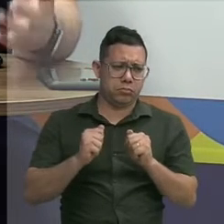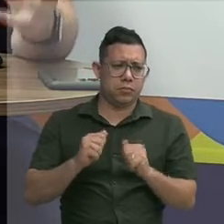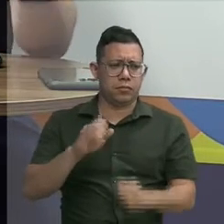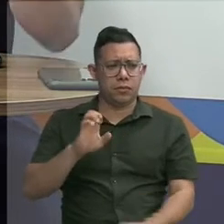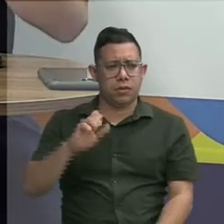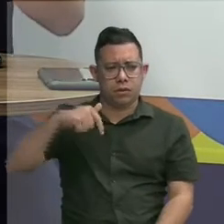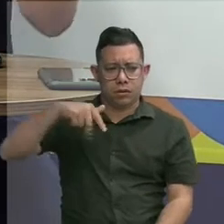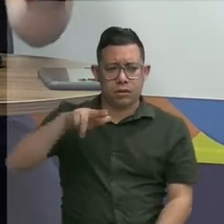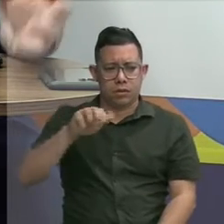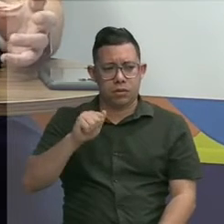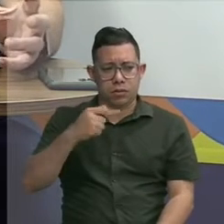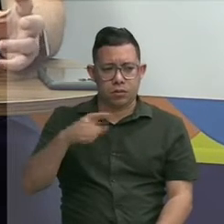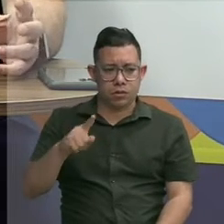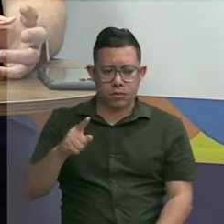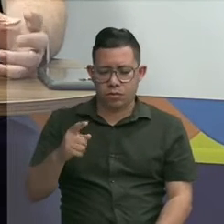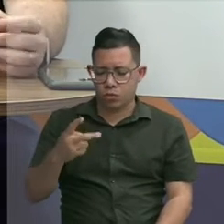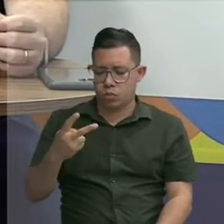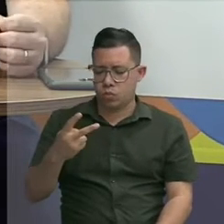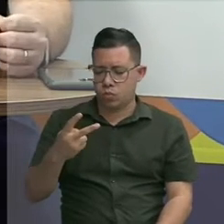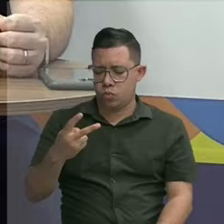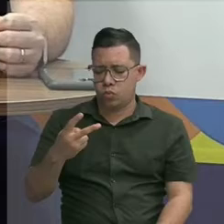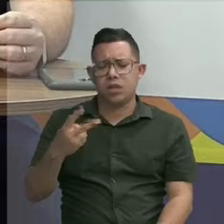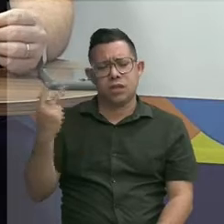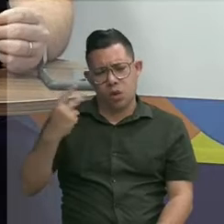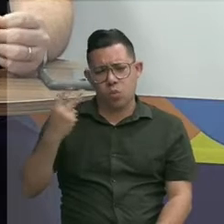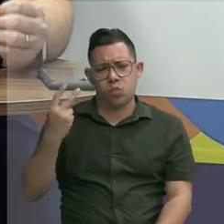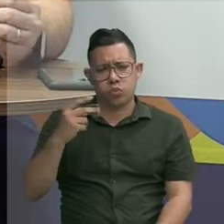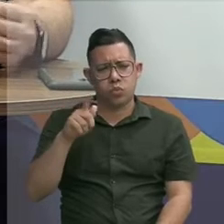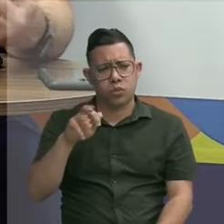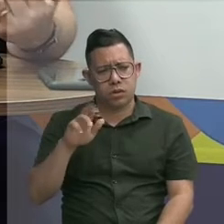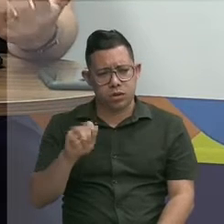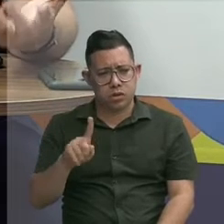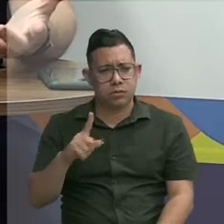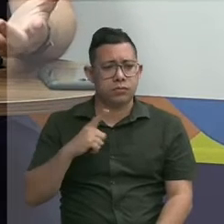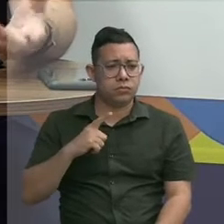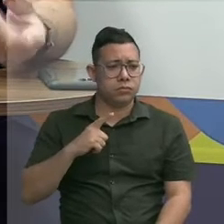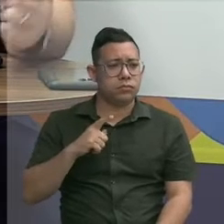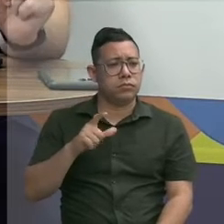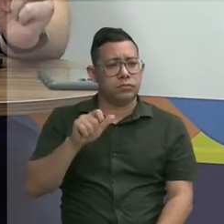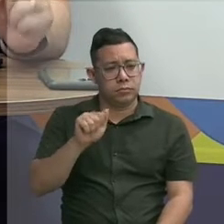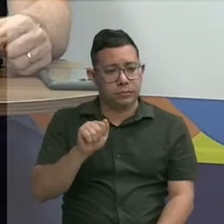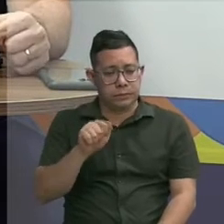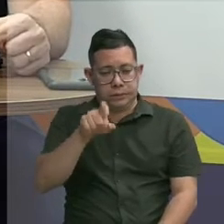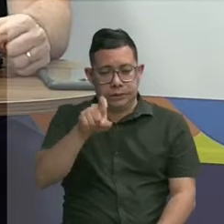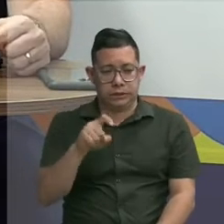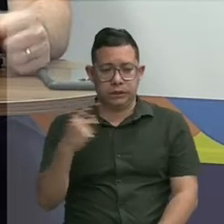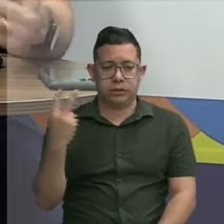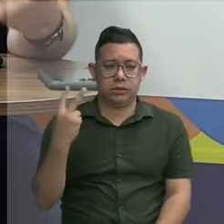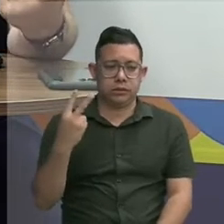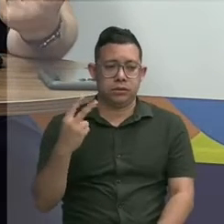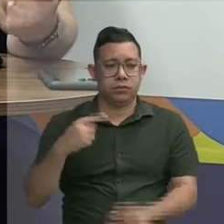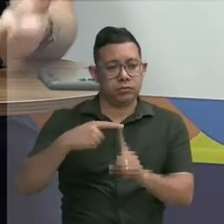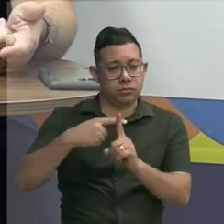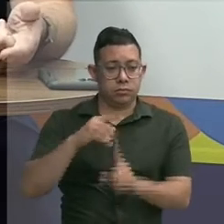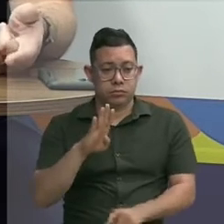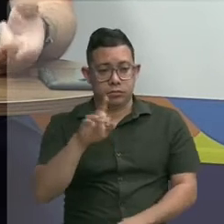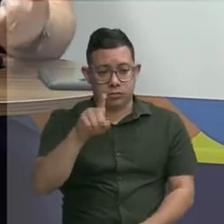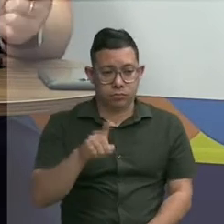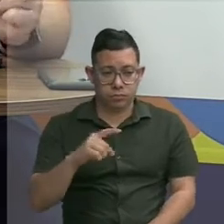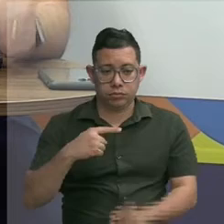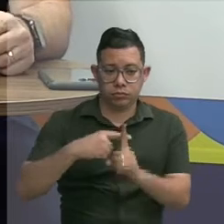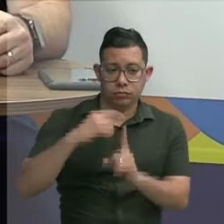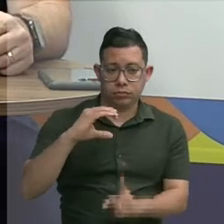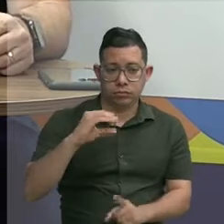seguinte forma a gente fala que a forma geral tá só levar a x ao quadrado + BX +